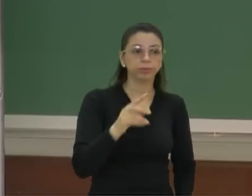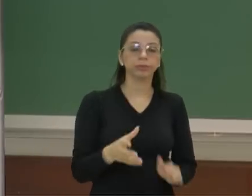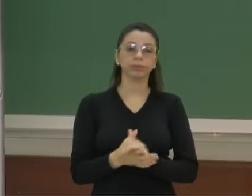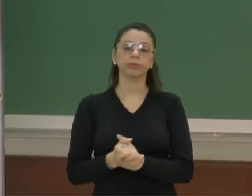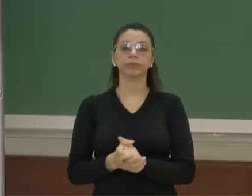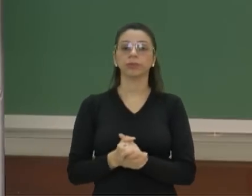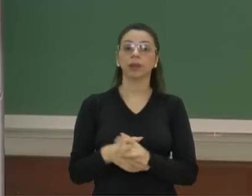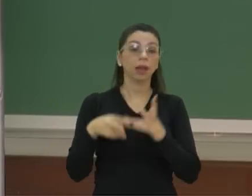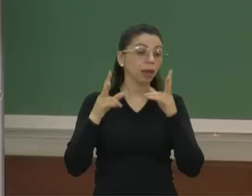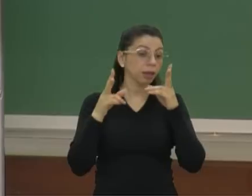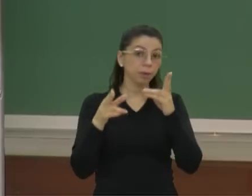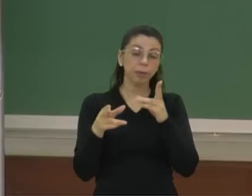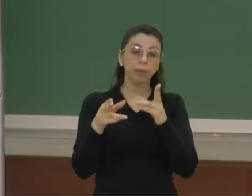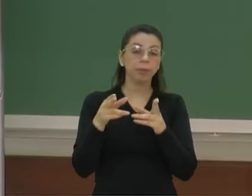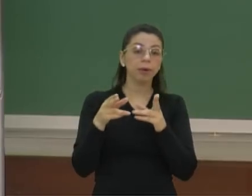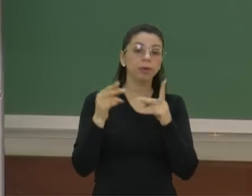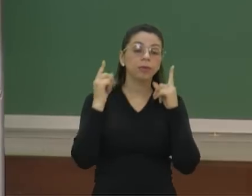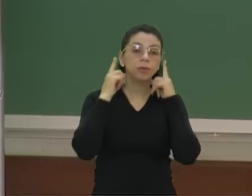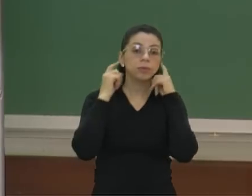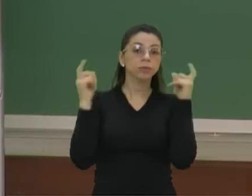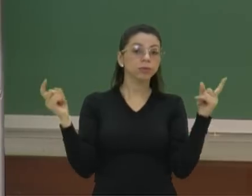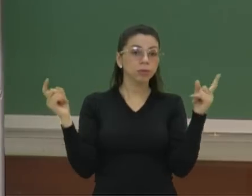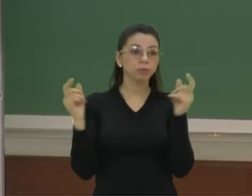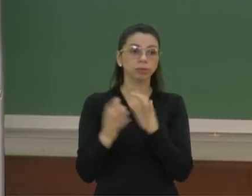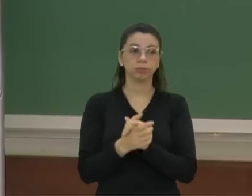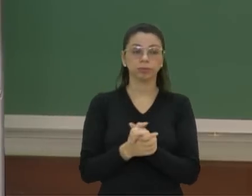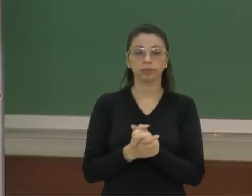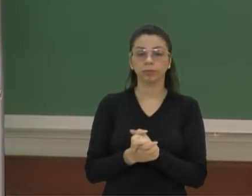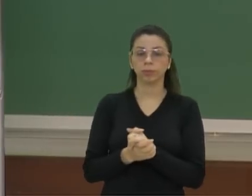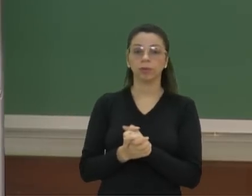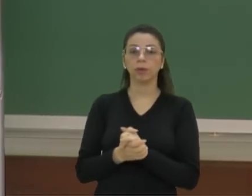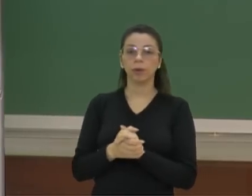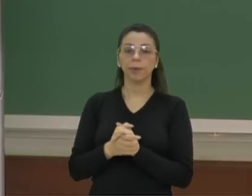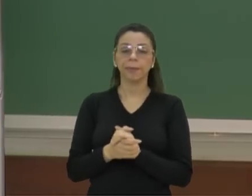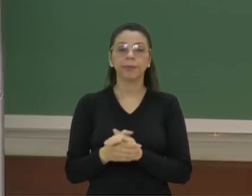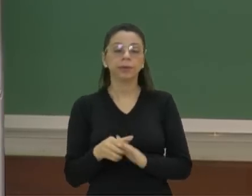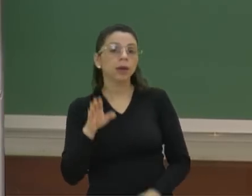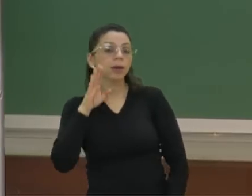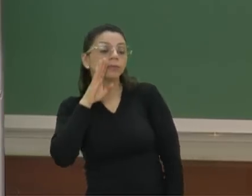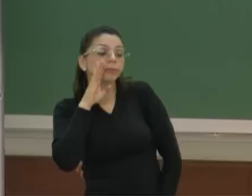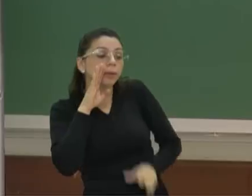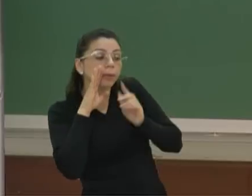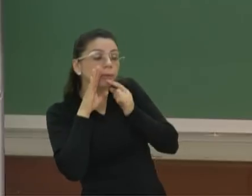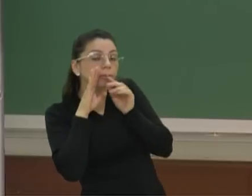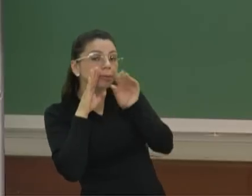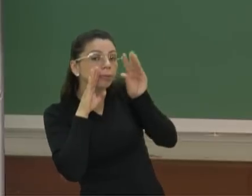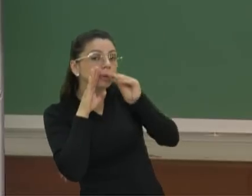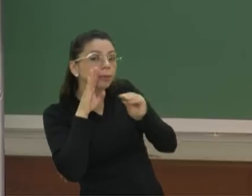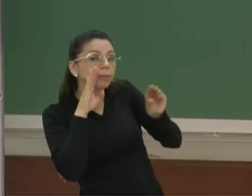caminho do som. Então percebam que aqui no cantinho, eu estou conversando com a tela da televisão. Então eu